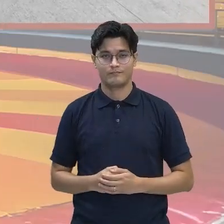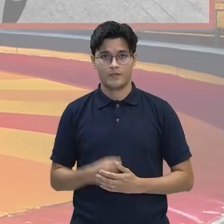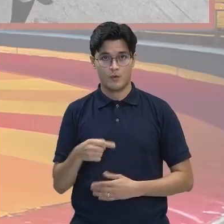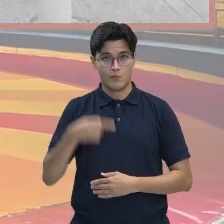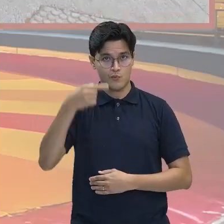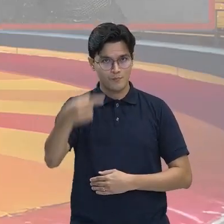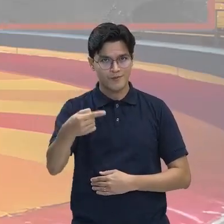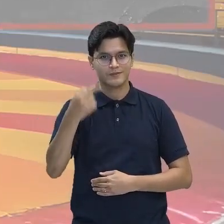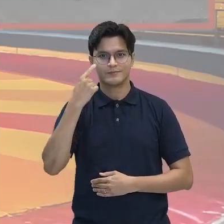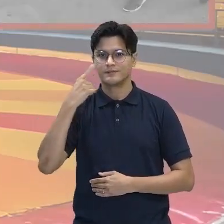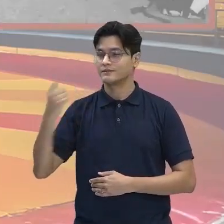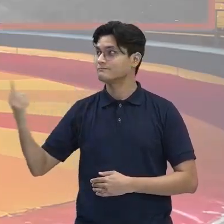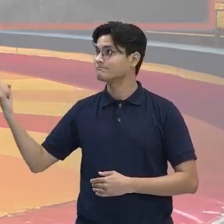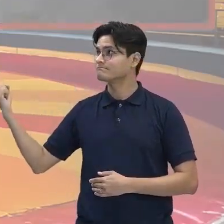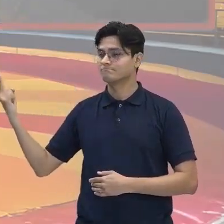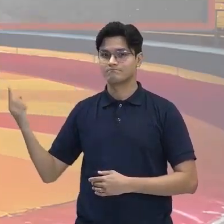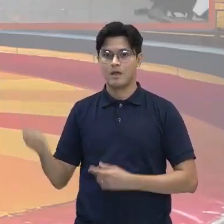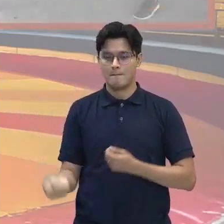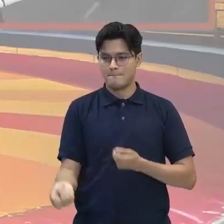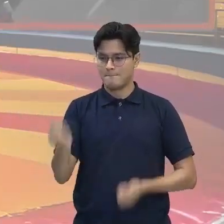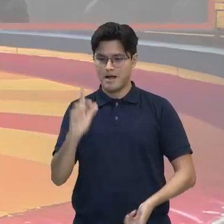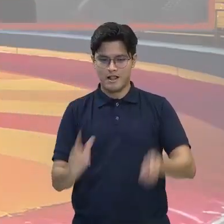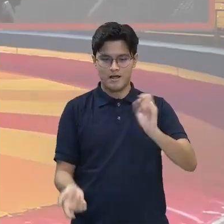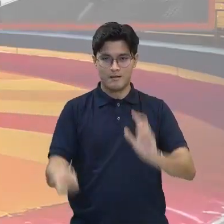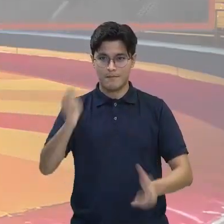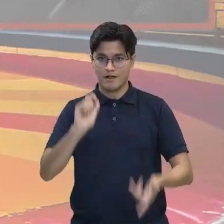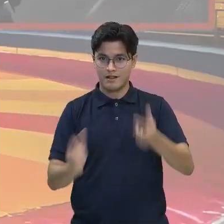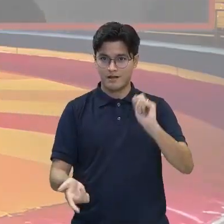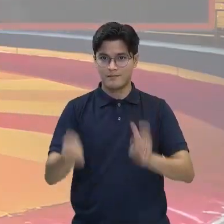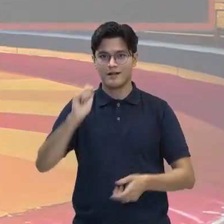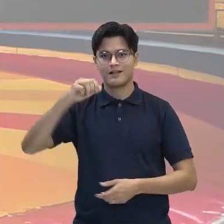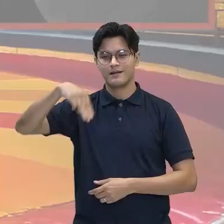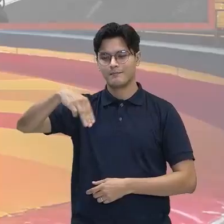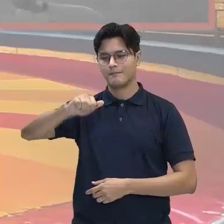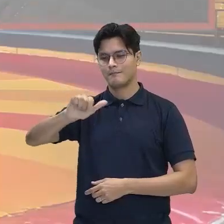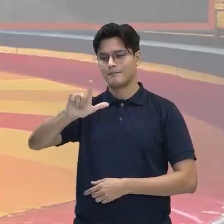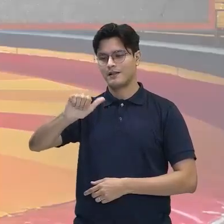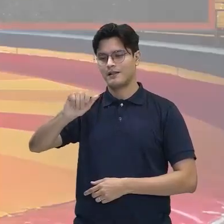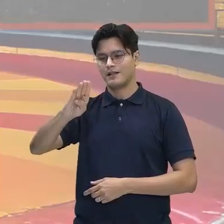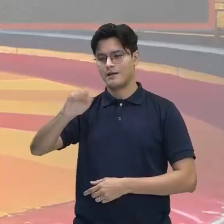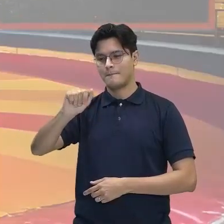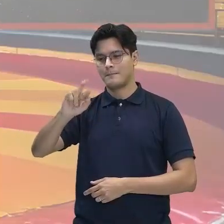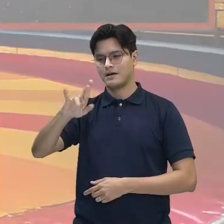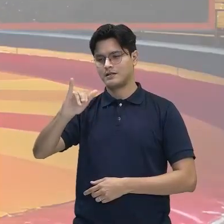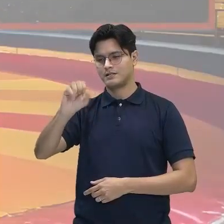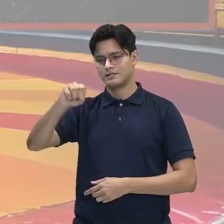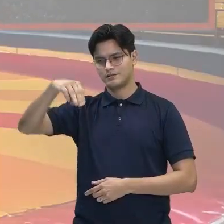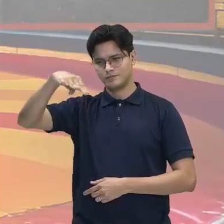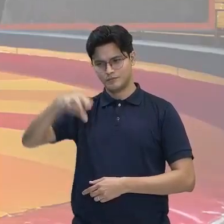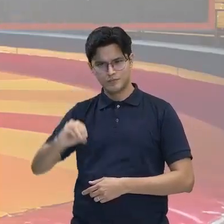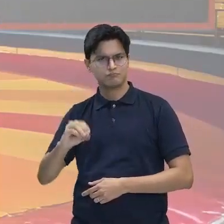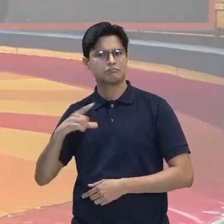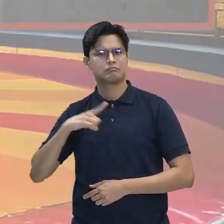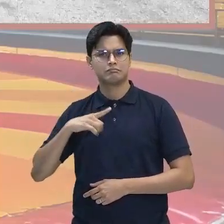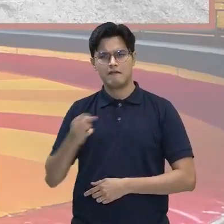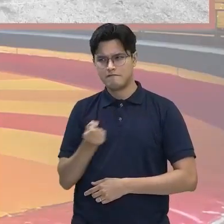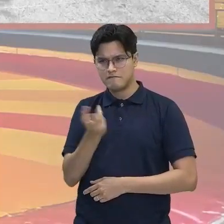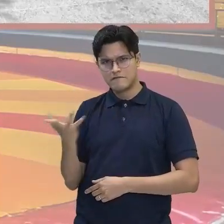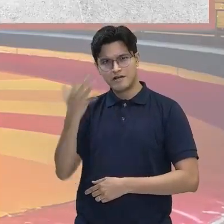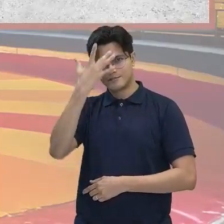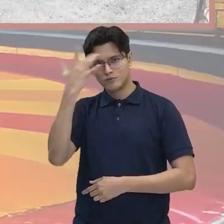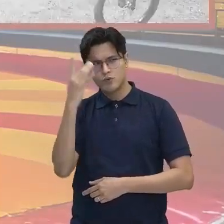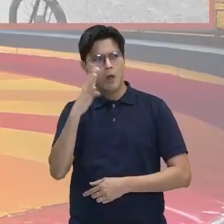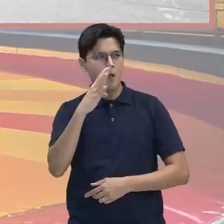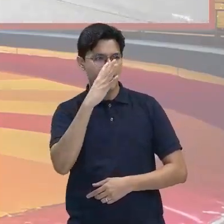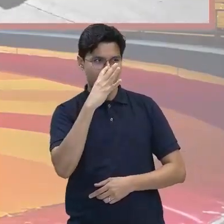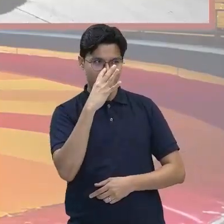circense é o malabarismo. Esse aqui encanta os olhos de todo mundo. Eu gosto bastante. Malabarismo